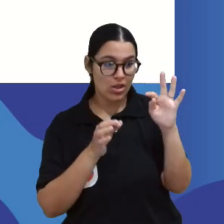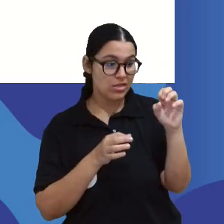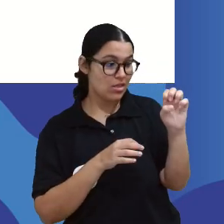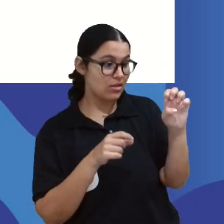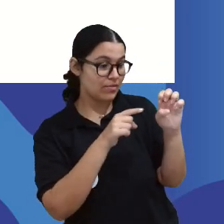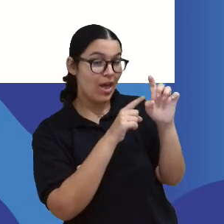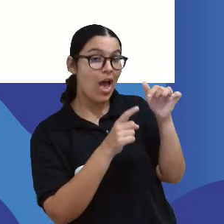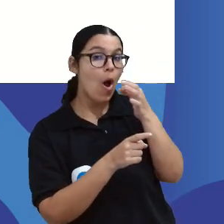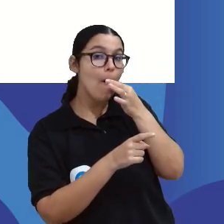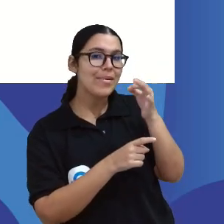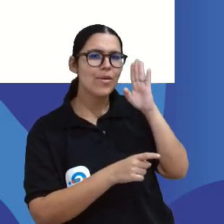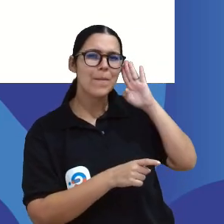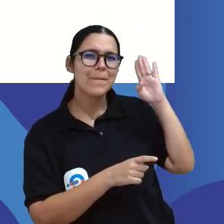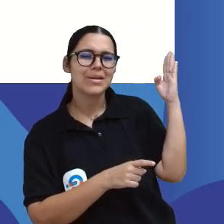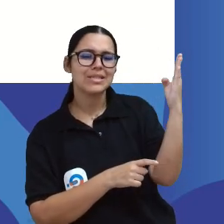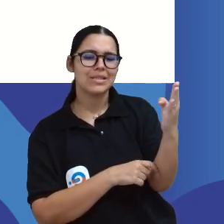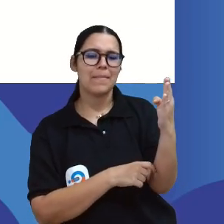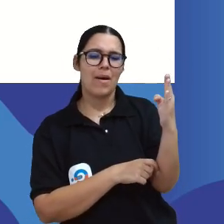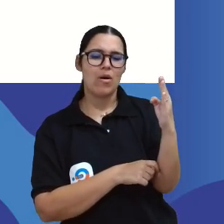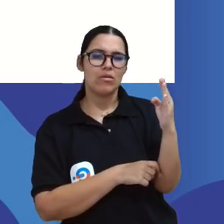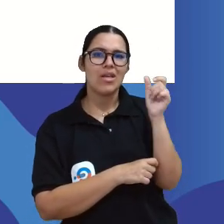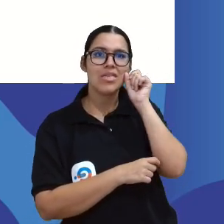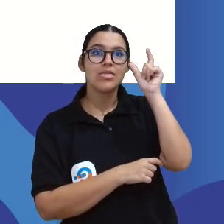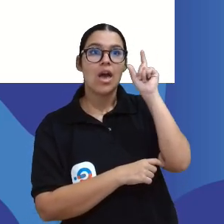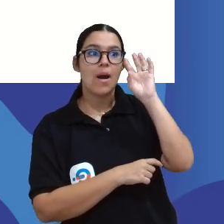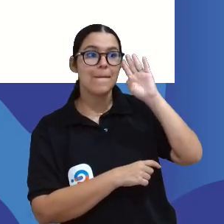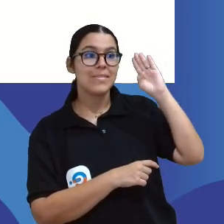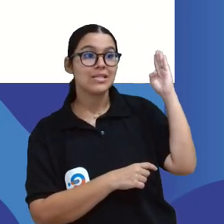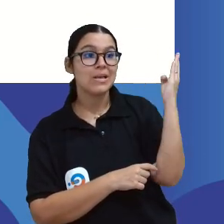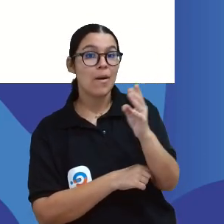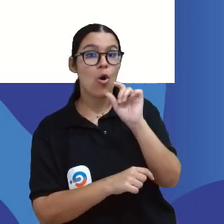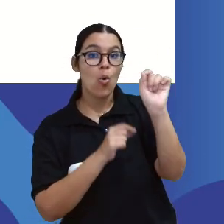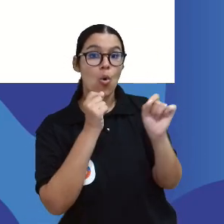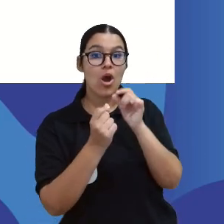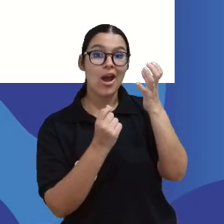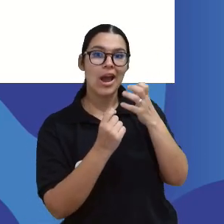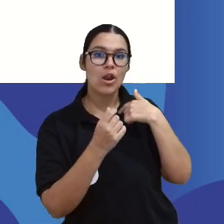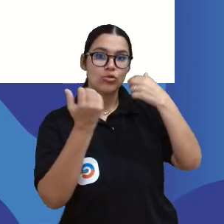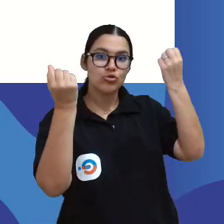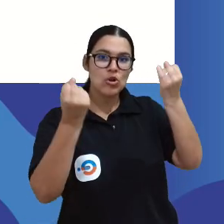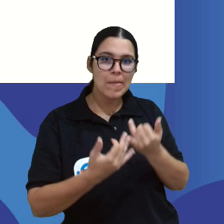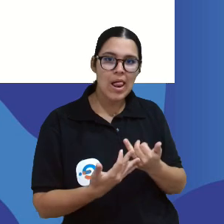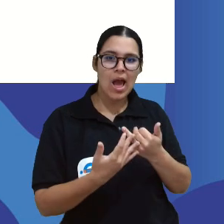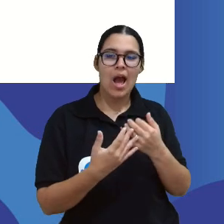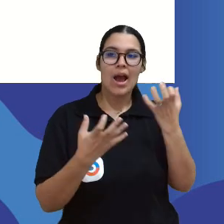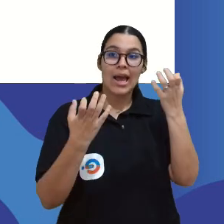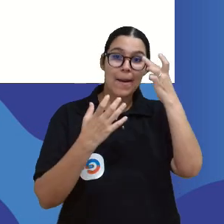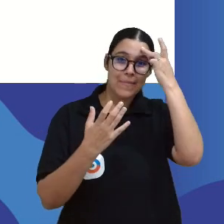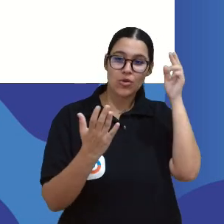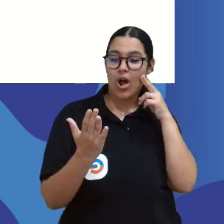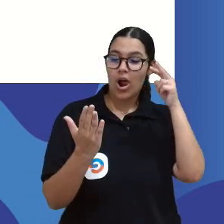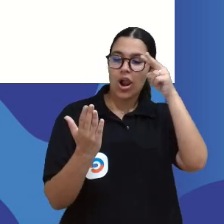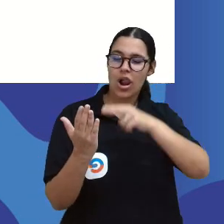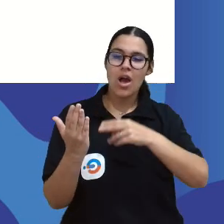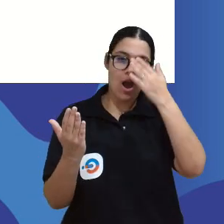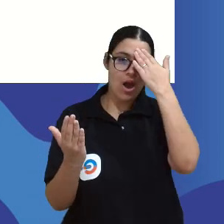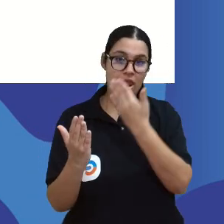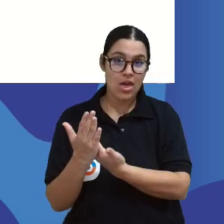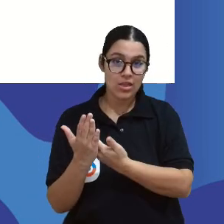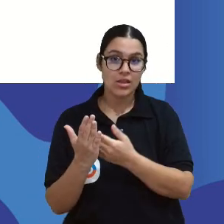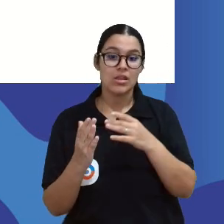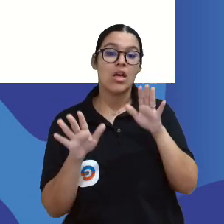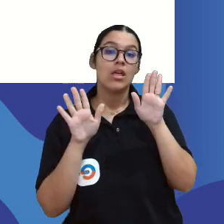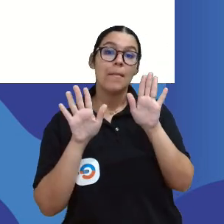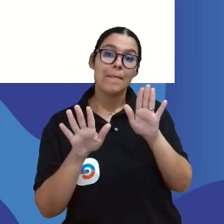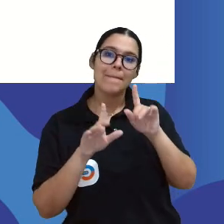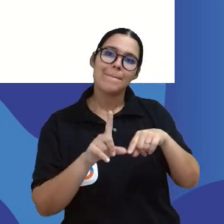a ideia principal, a ideia que eu quero convencer o meu leitor, a ideia que eu vou detalhar ao longo do texto,